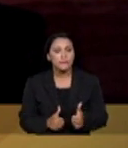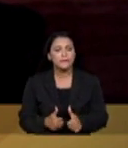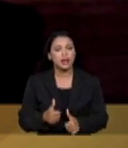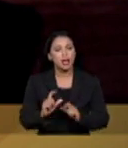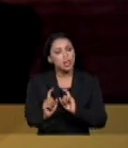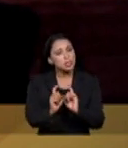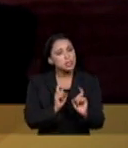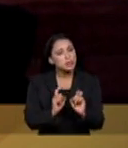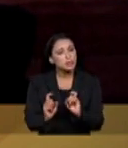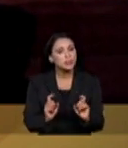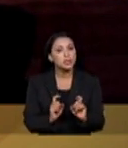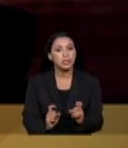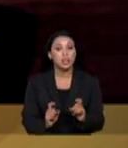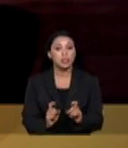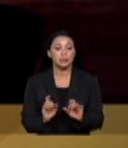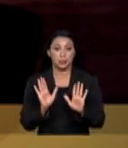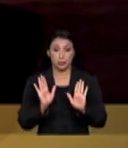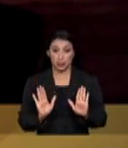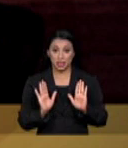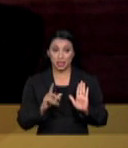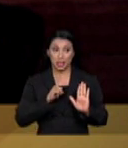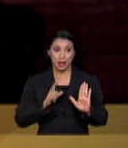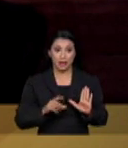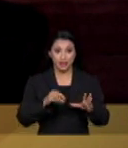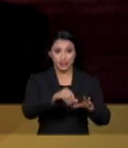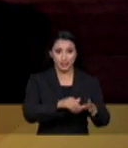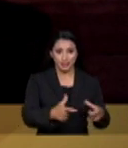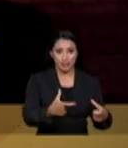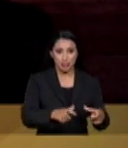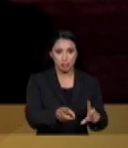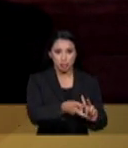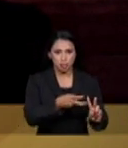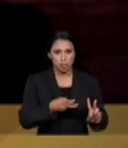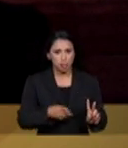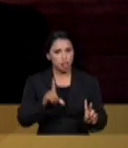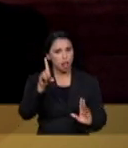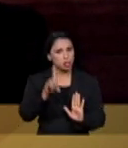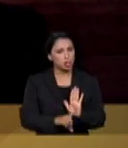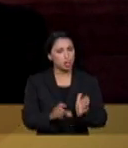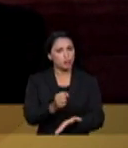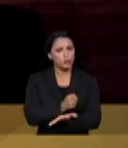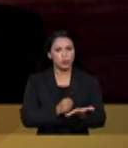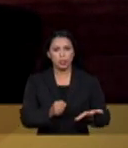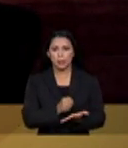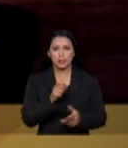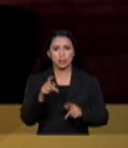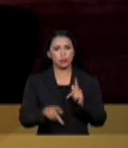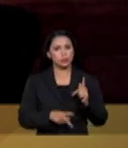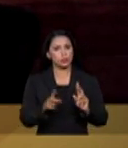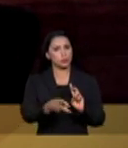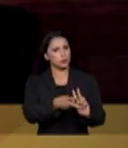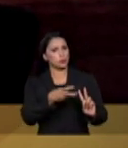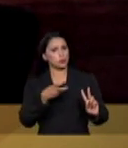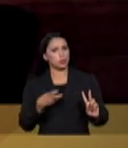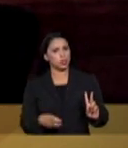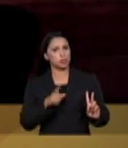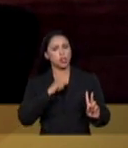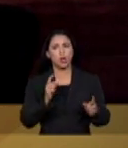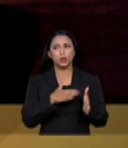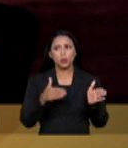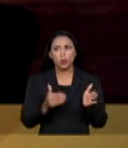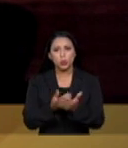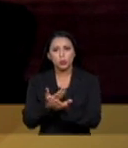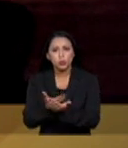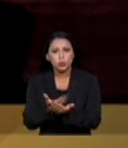administrativo pois em se tratando de direito fundamental dos povos em em todos os